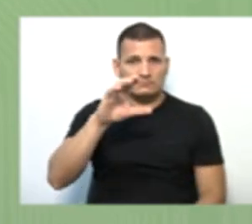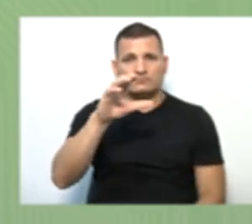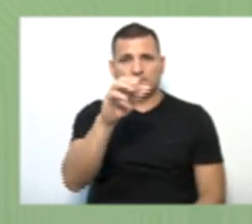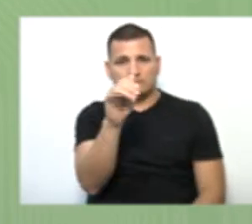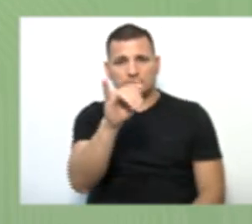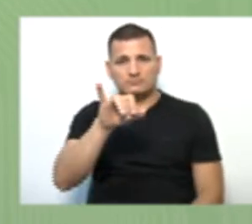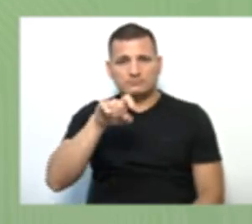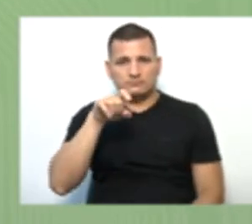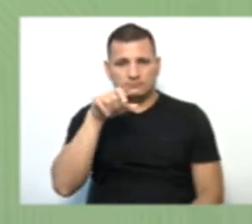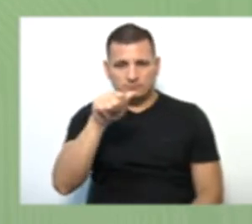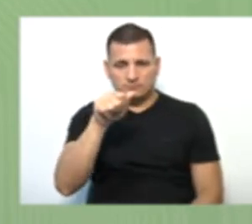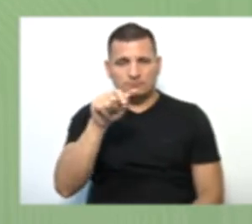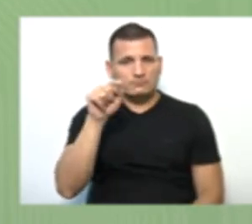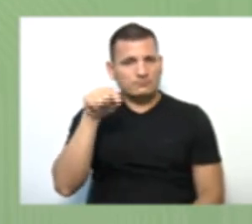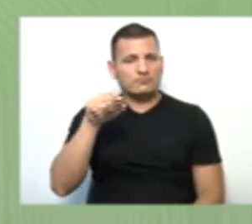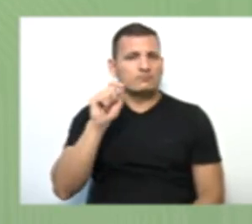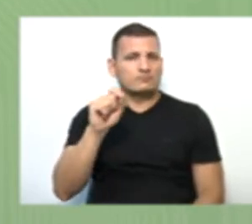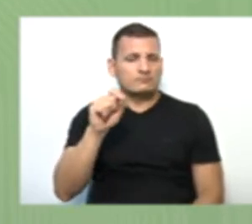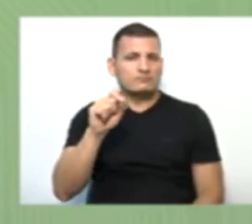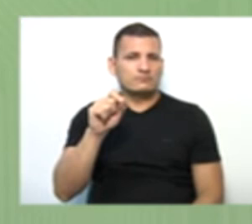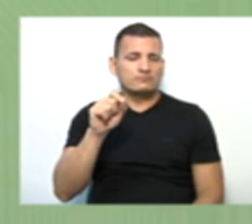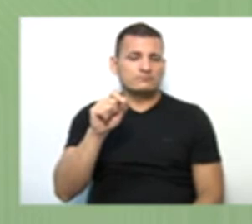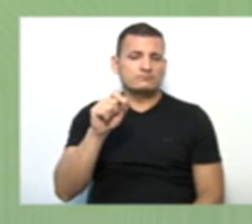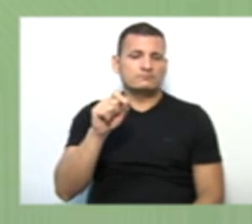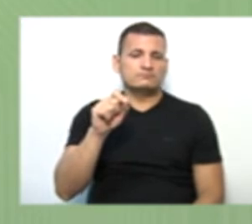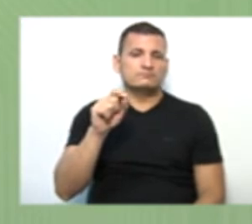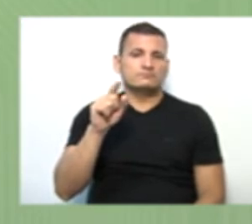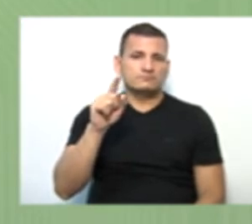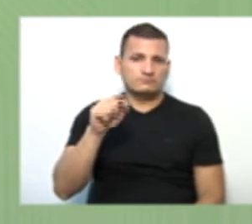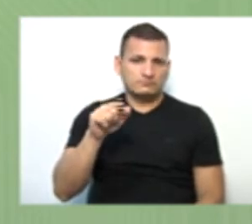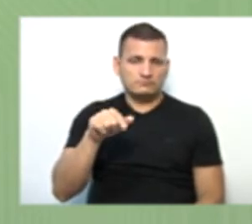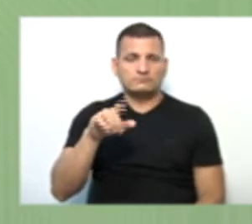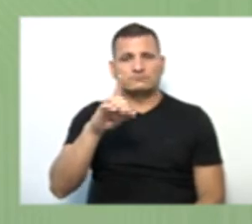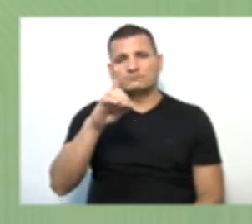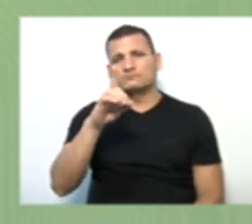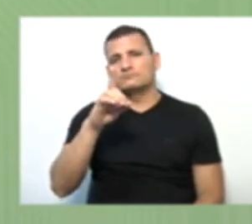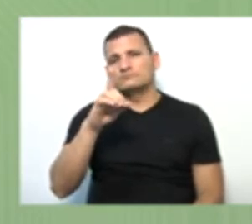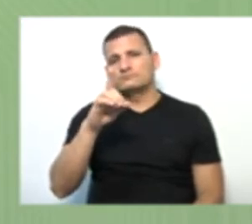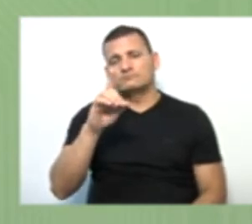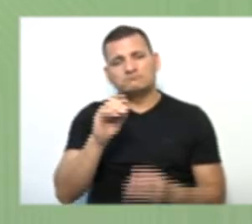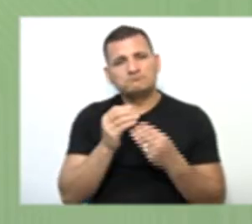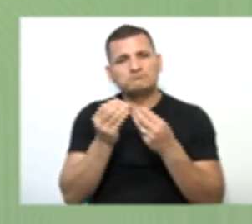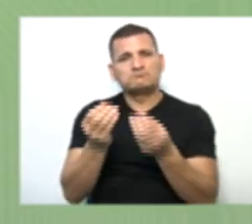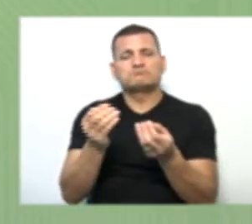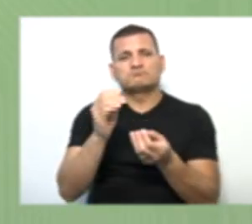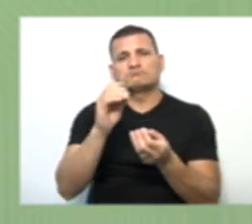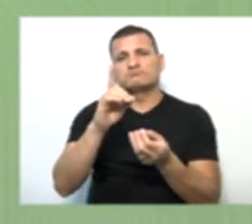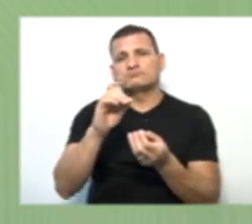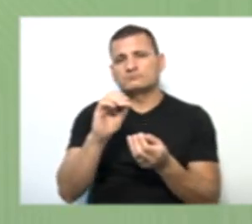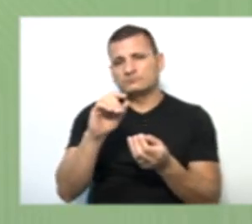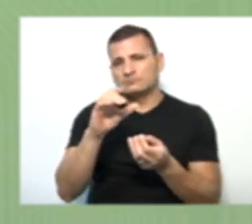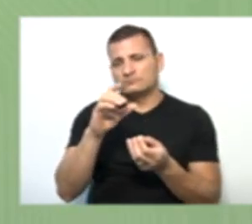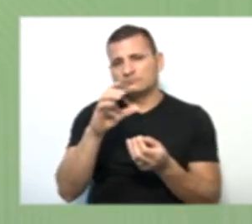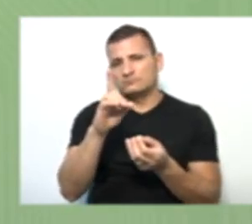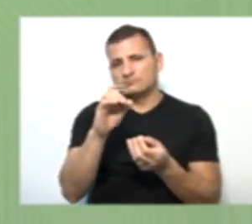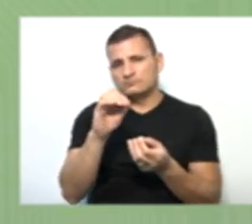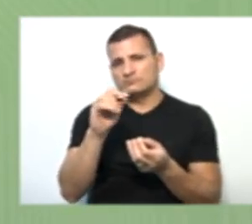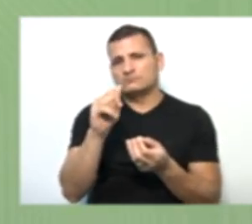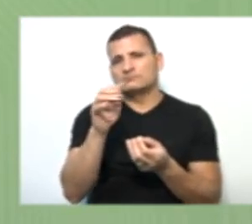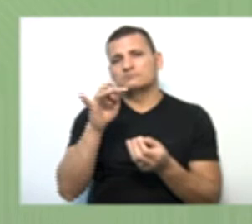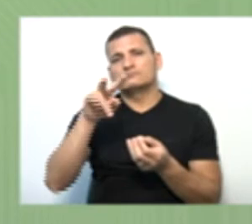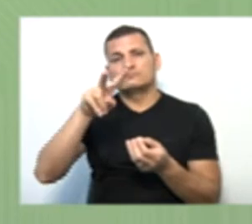caixa é equivalente de caixa, é uma conta do ativo, né? E o seu saldo sempre